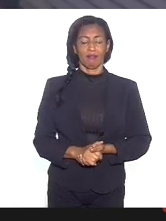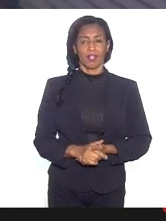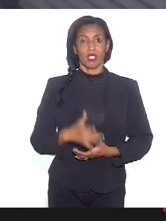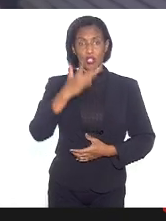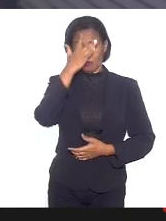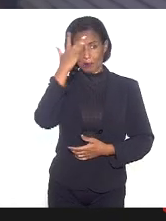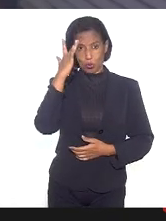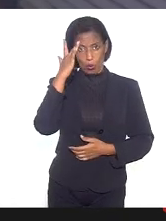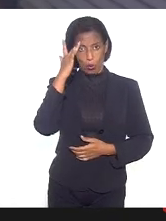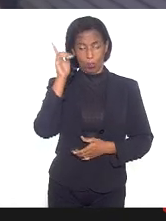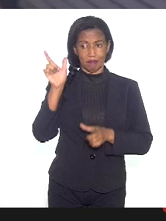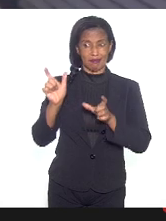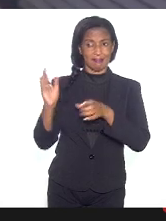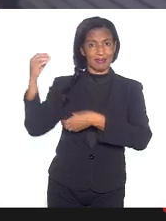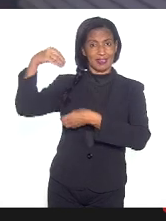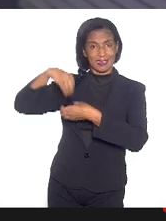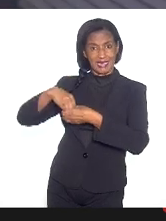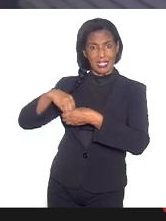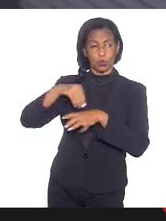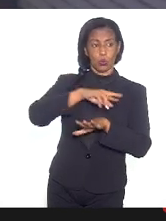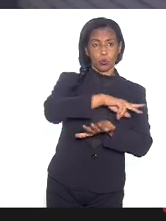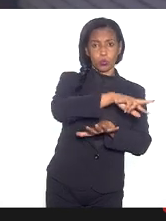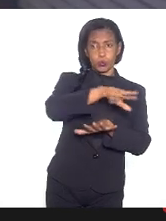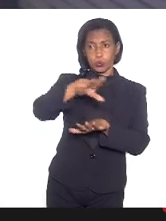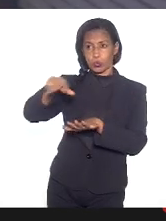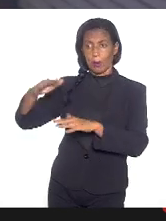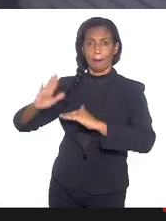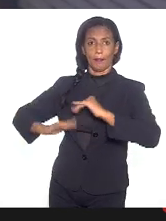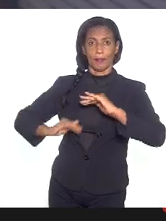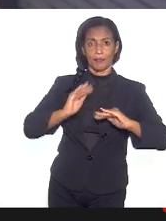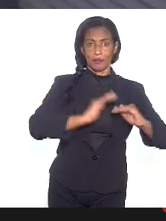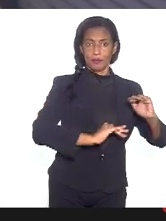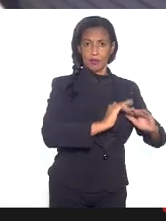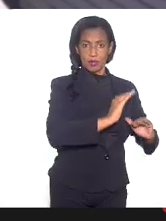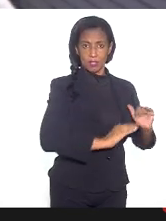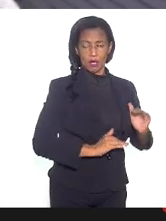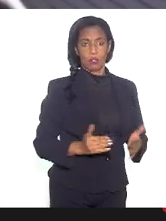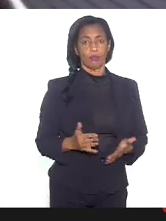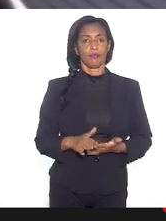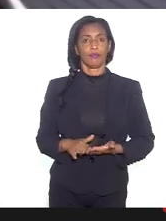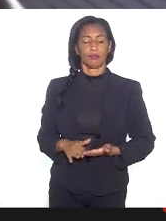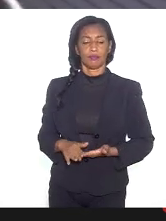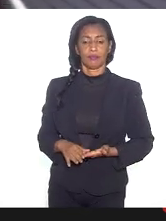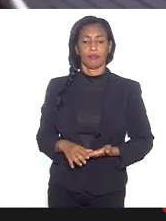de pessoal, né, dentro das diversas áreas e de